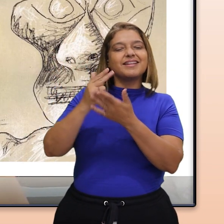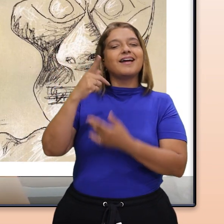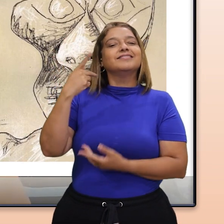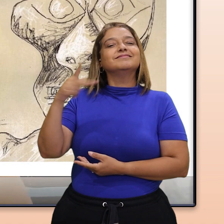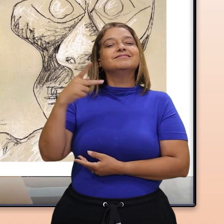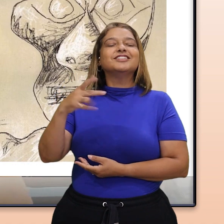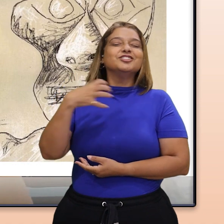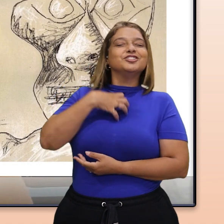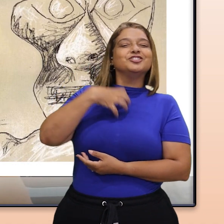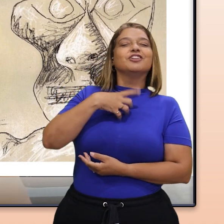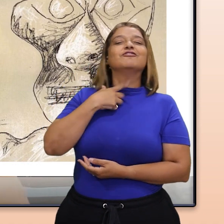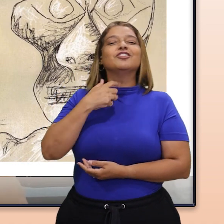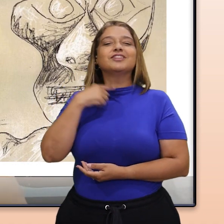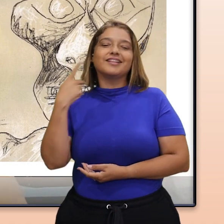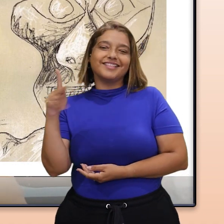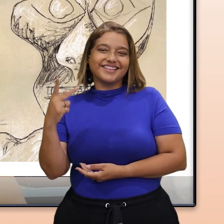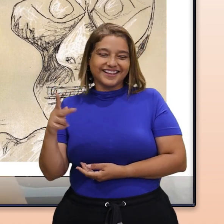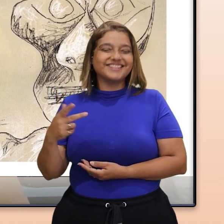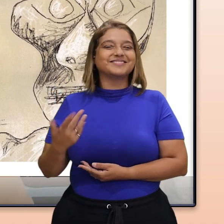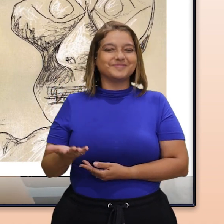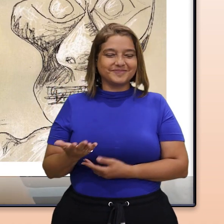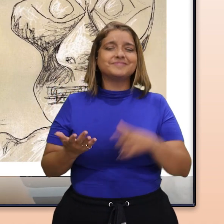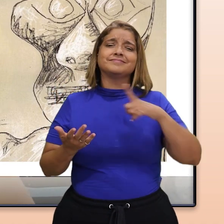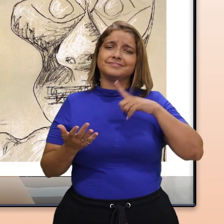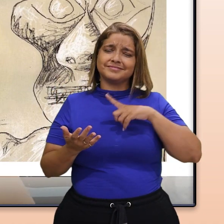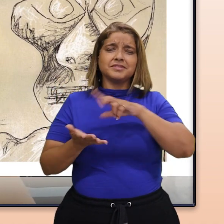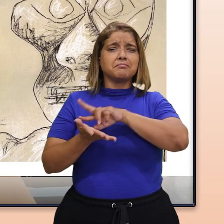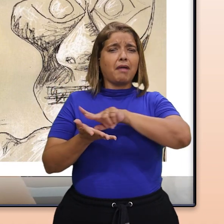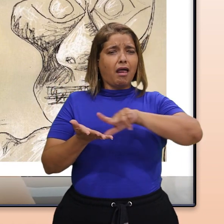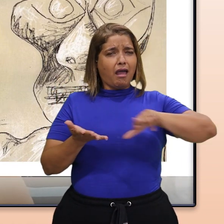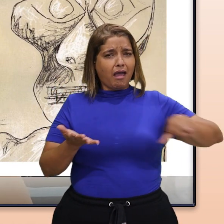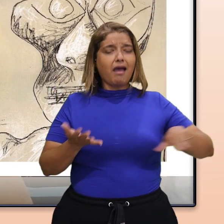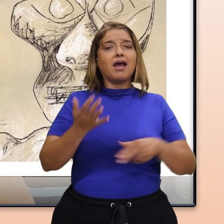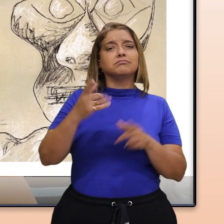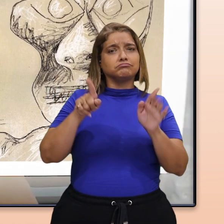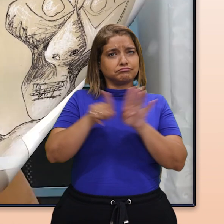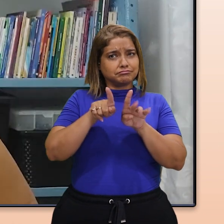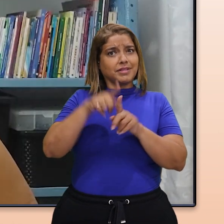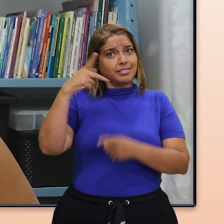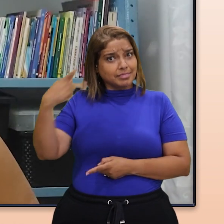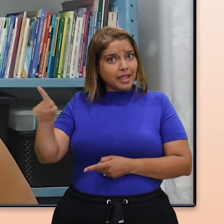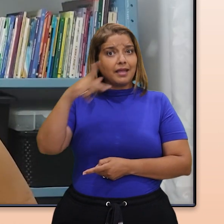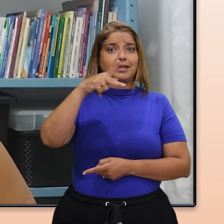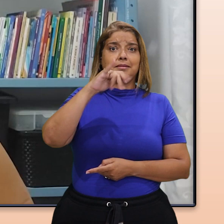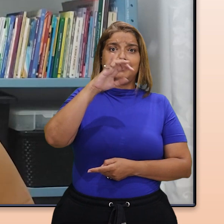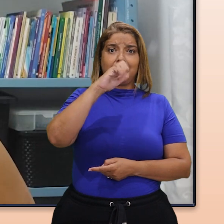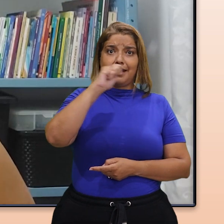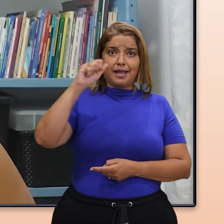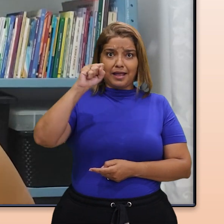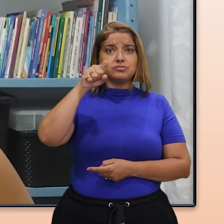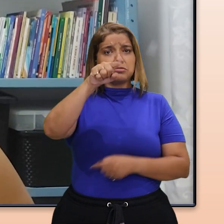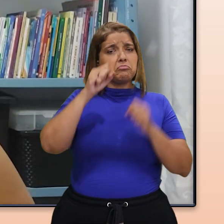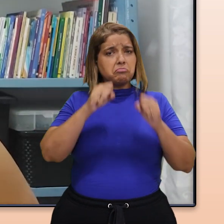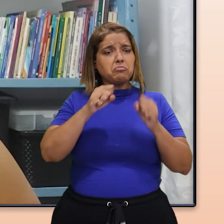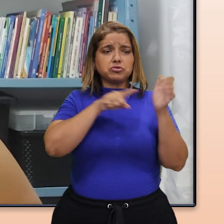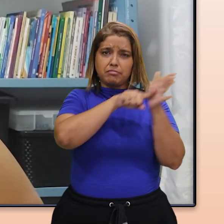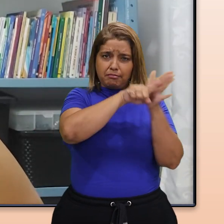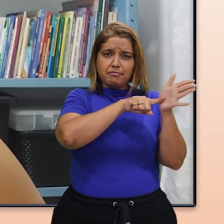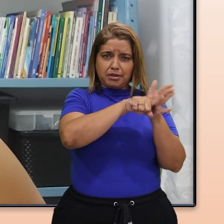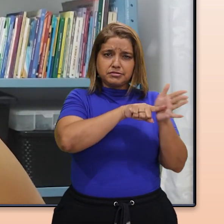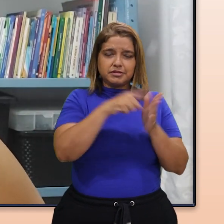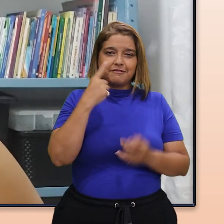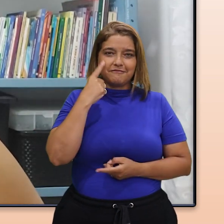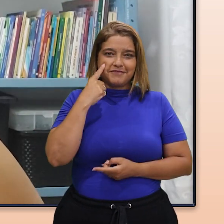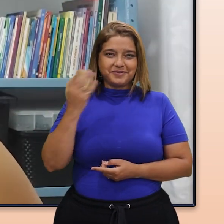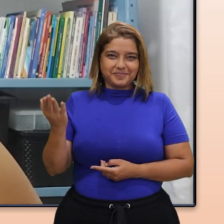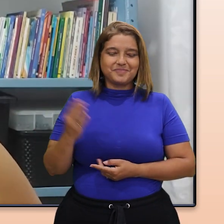fazendo de acordo com o que ele sentia. Existem diversos autorretratos do Picasso, depois vocês podem